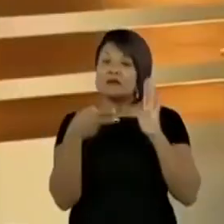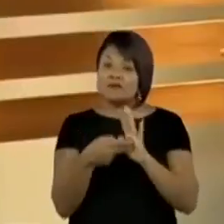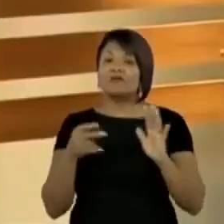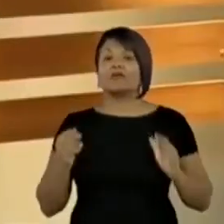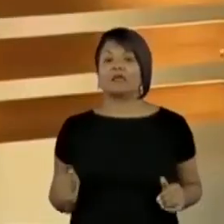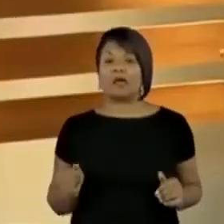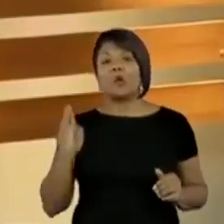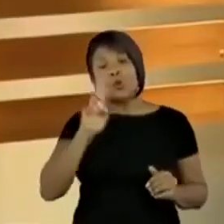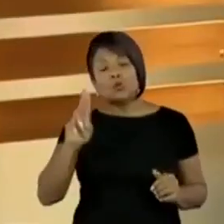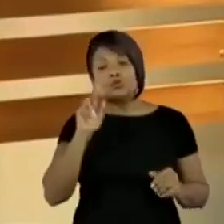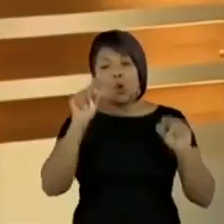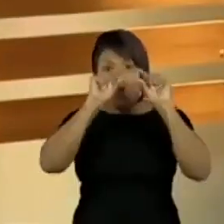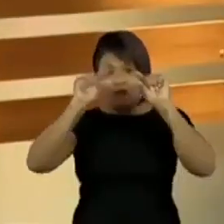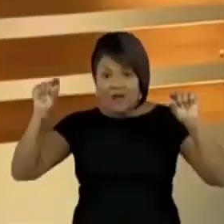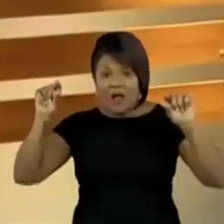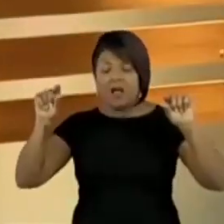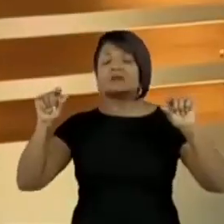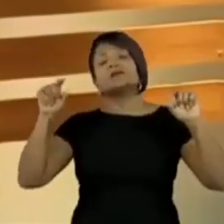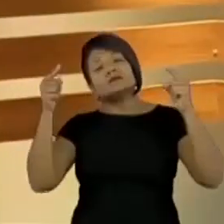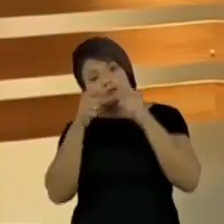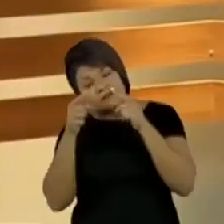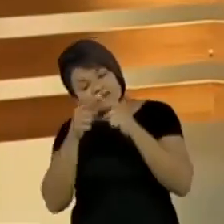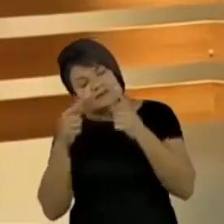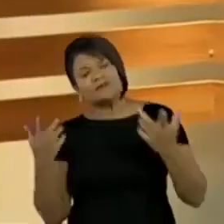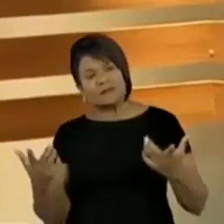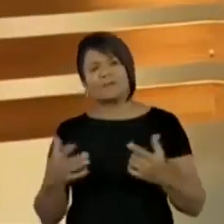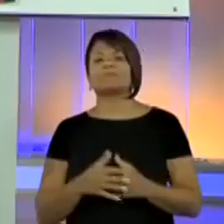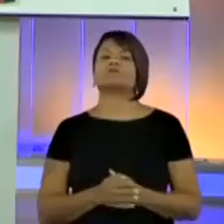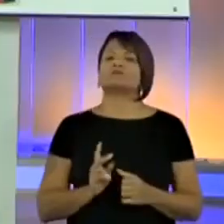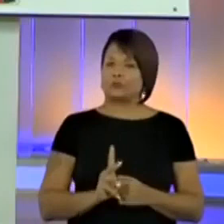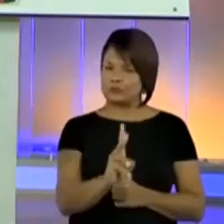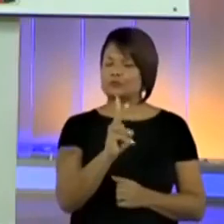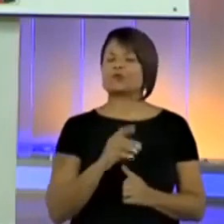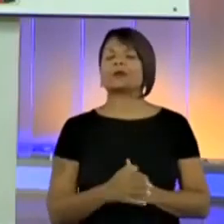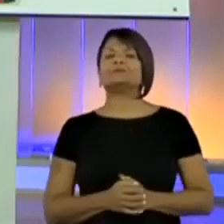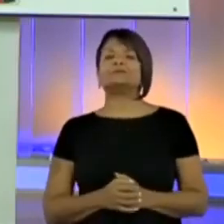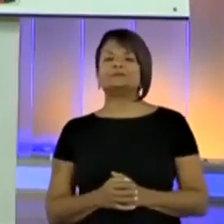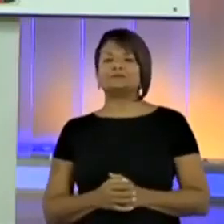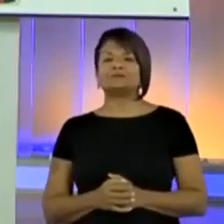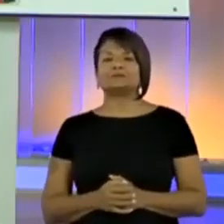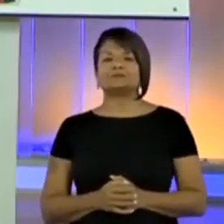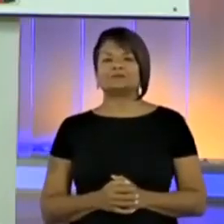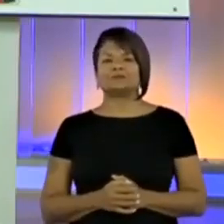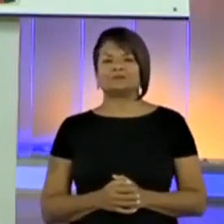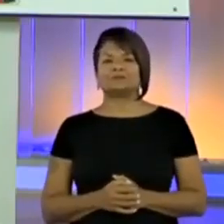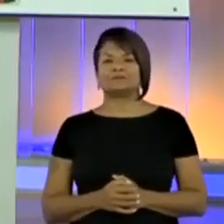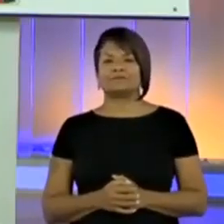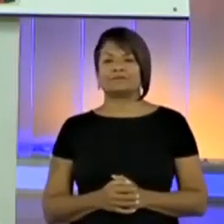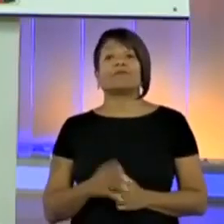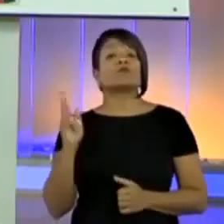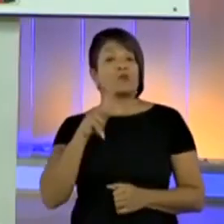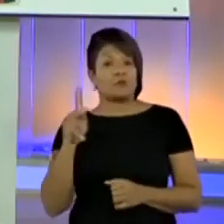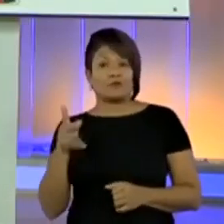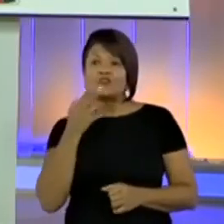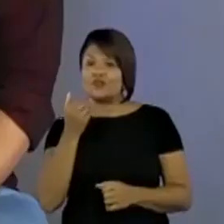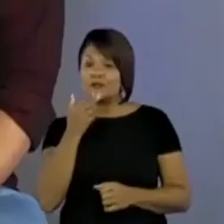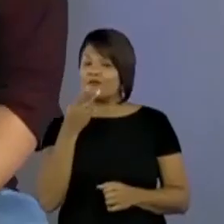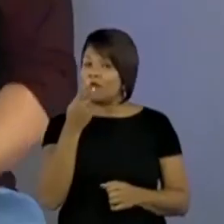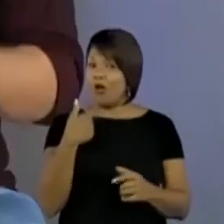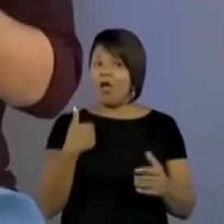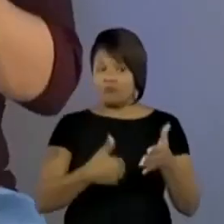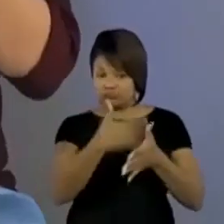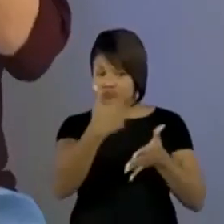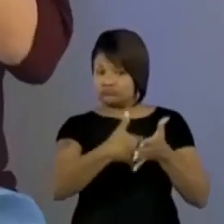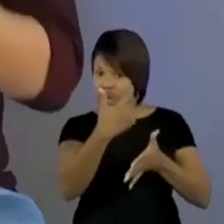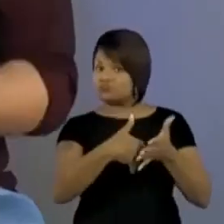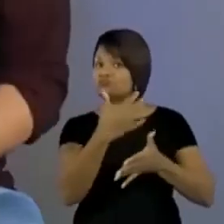usou aquela expressão para dar esse significado. Então, vamos continuar. O pessoal foi muito bem nos comentários, hein? Muito Orgulhoso. bem,